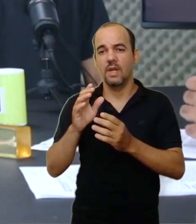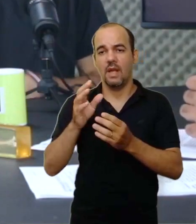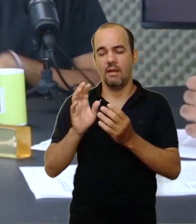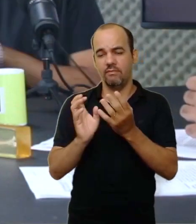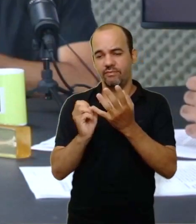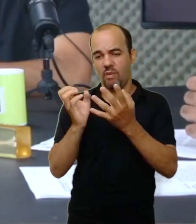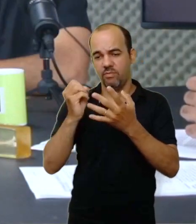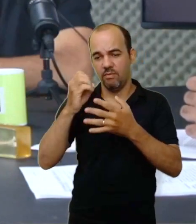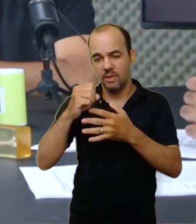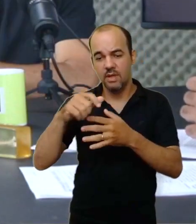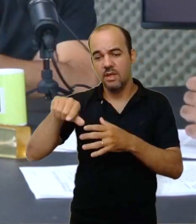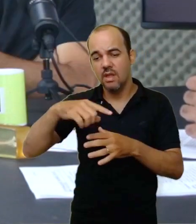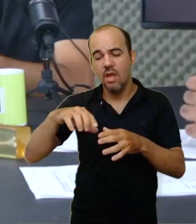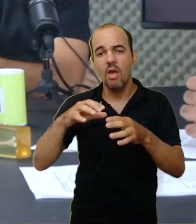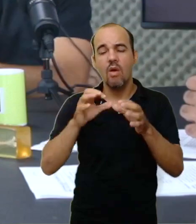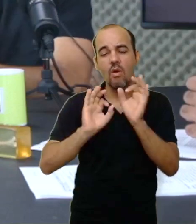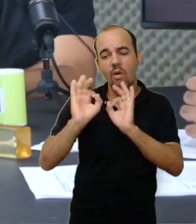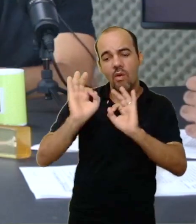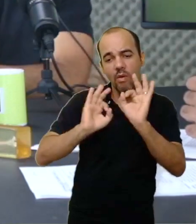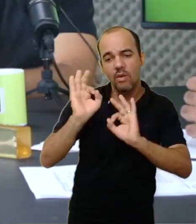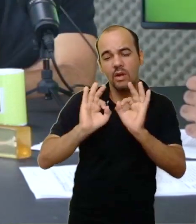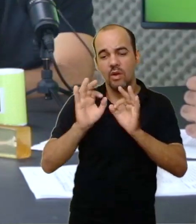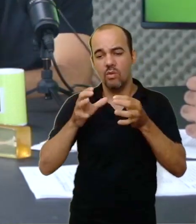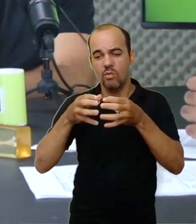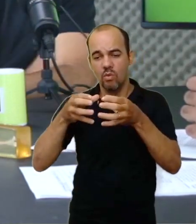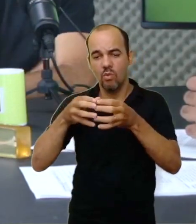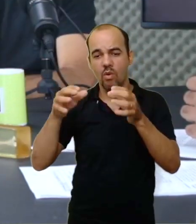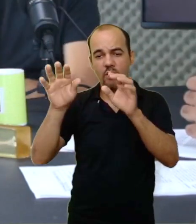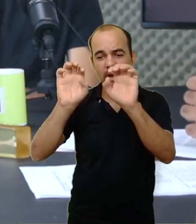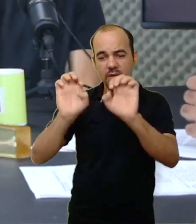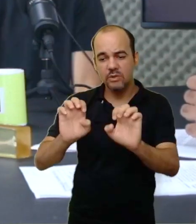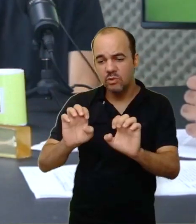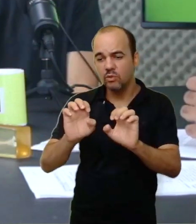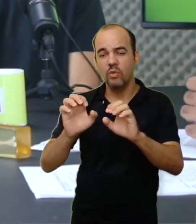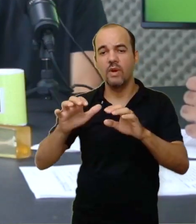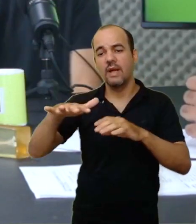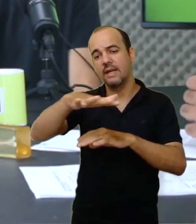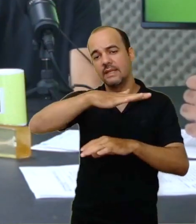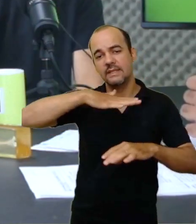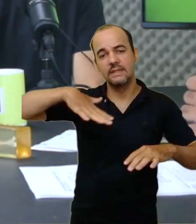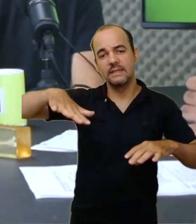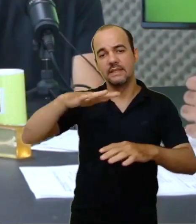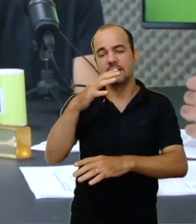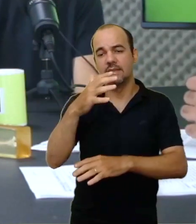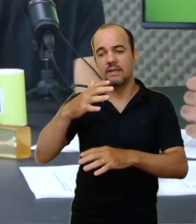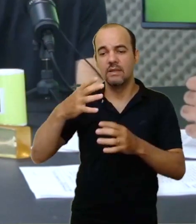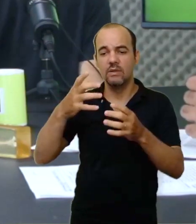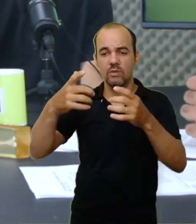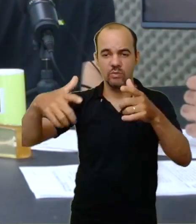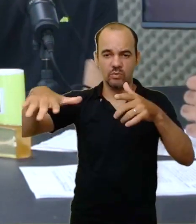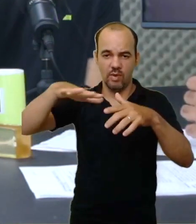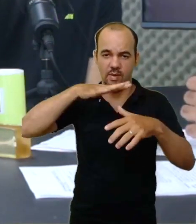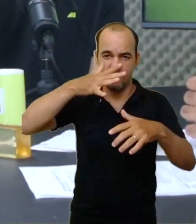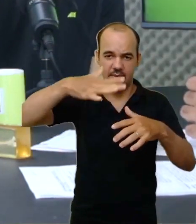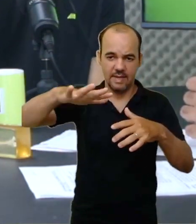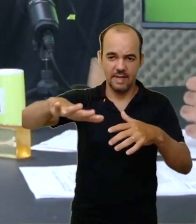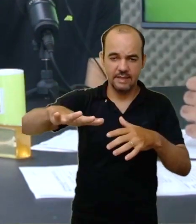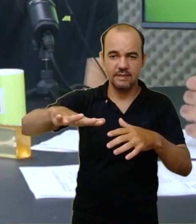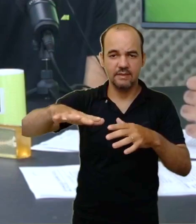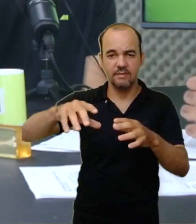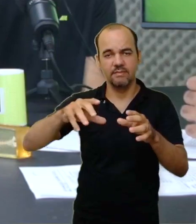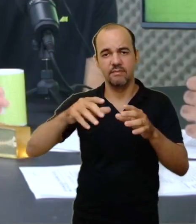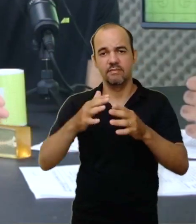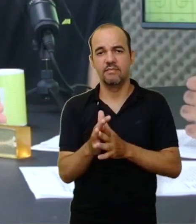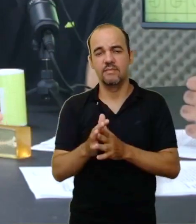comunidade ela está organizada ou ela está estruturada naquele ambiente. E aí a gente tem o gradiente,